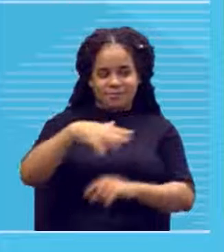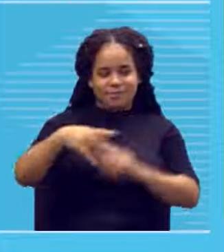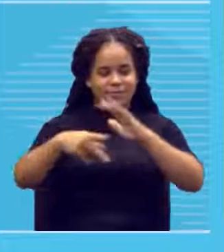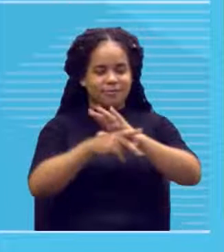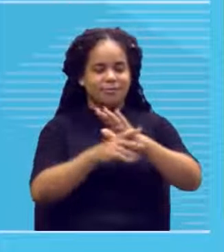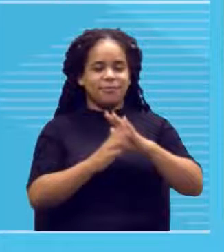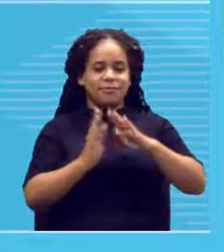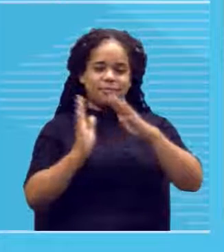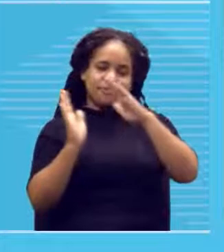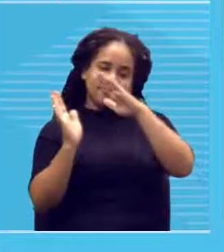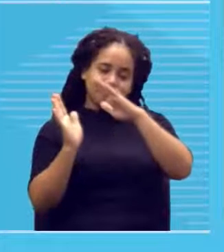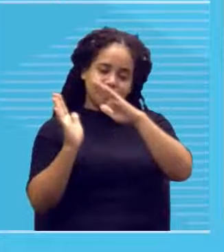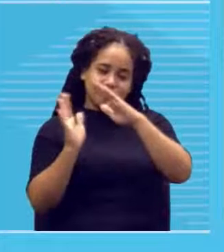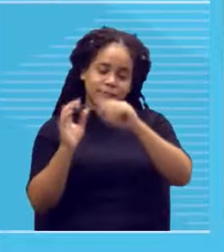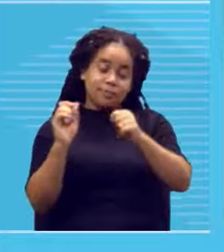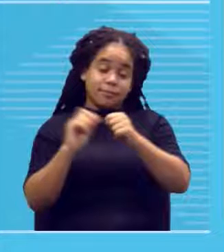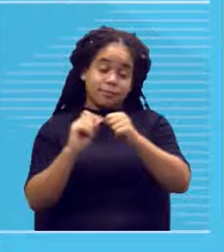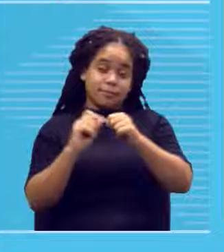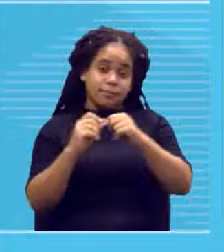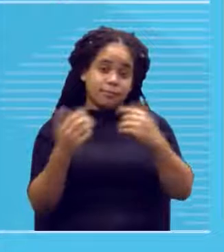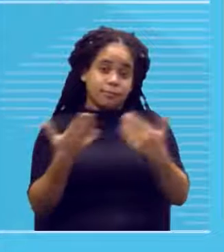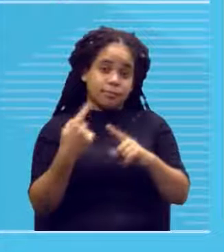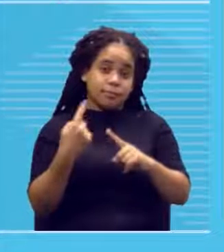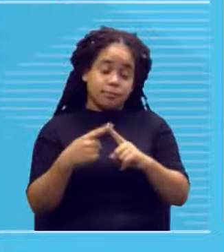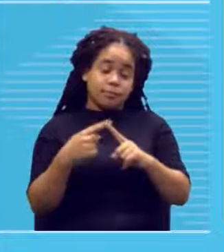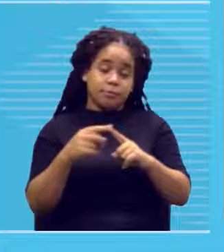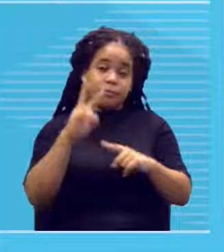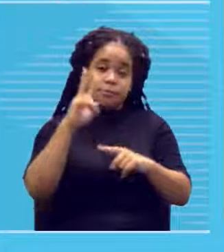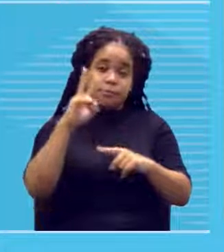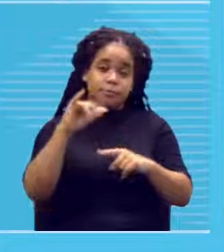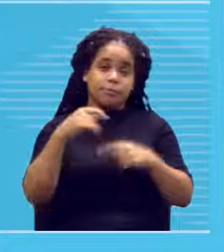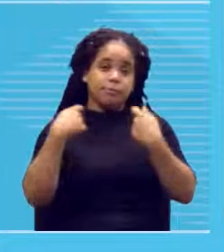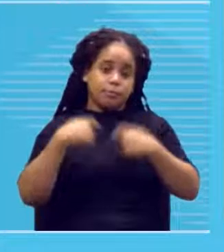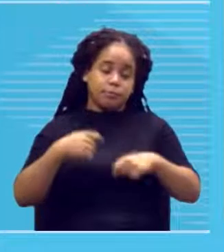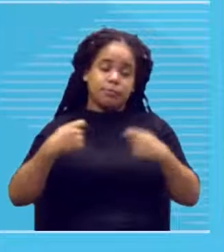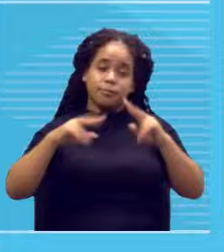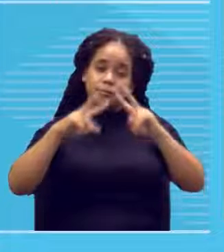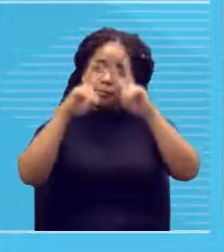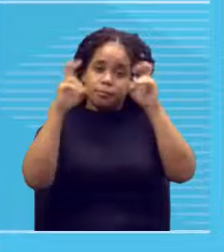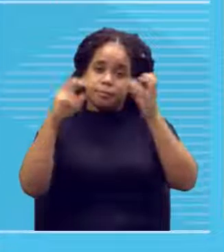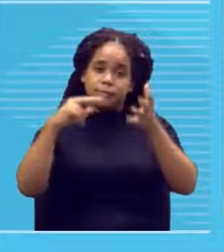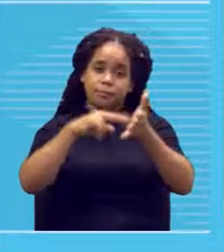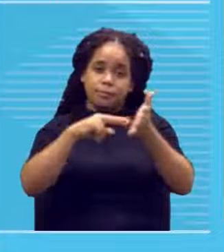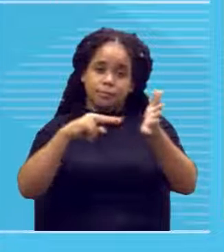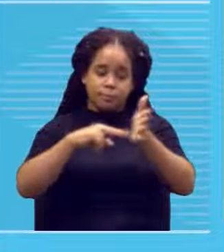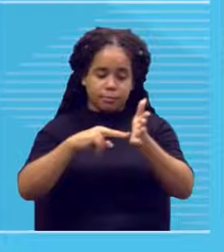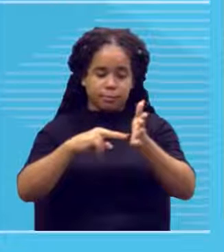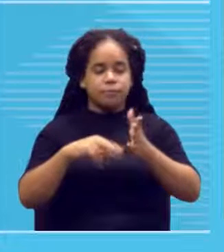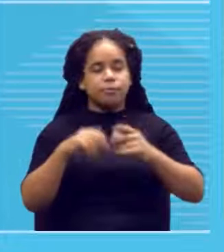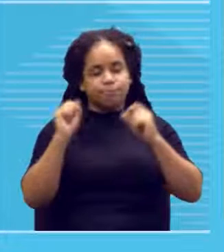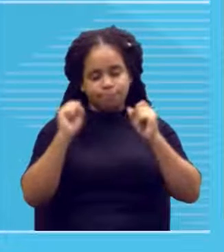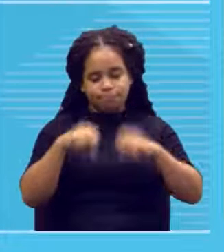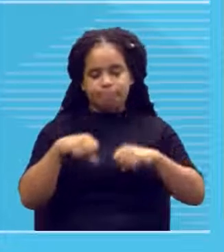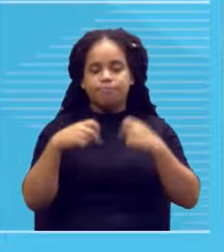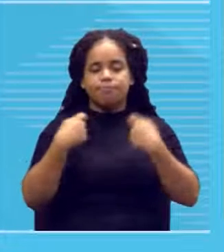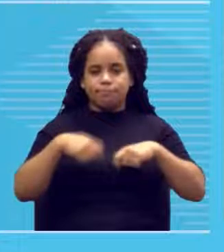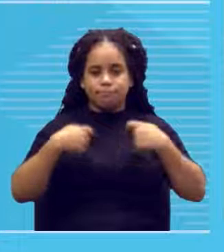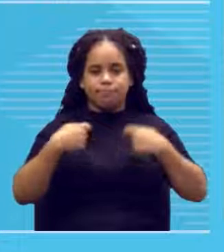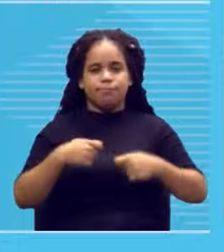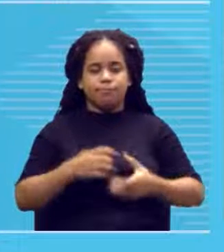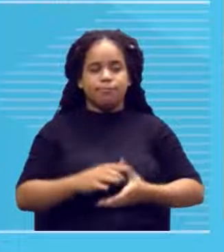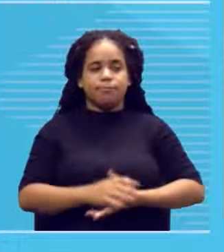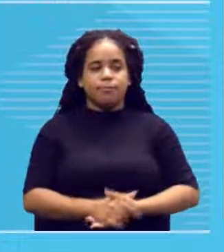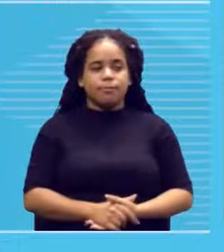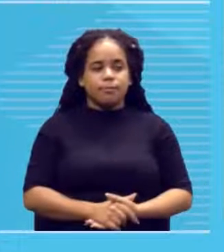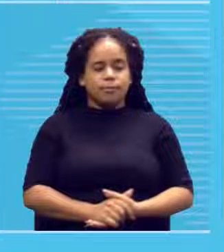desenvolvendo tudo isso que a gente vai precisar disso quando chegar lá no Prisma tá vamos precisar disso quando chegar lá no